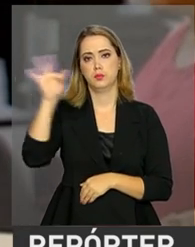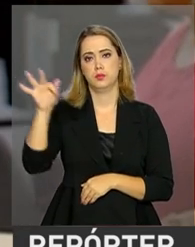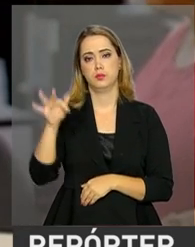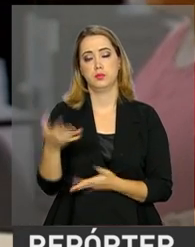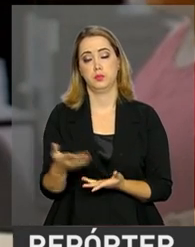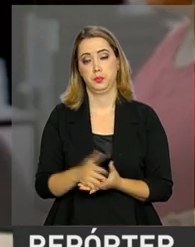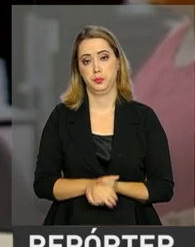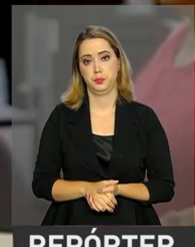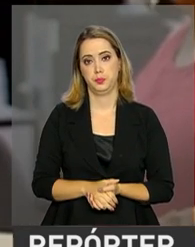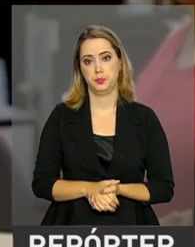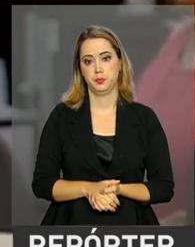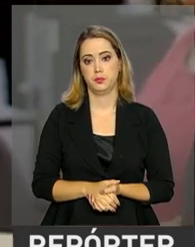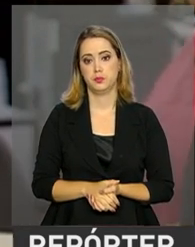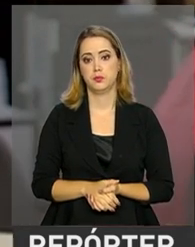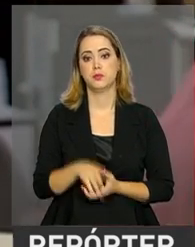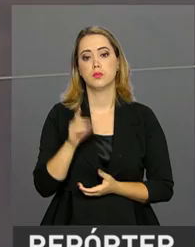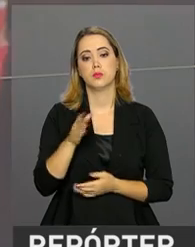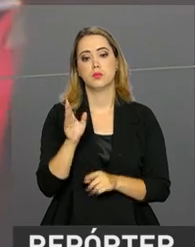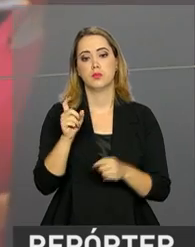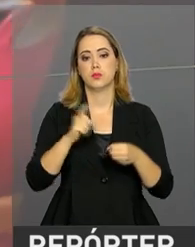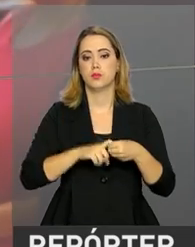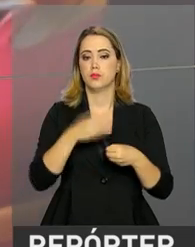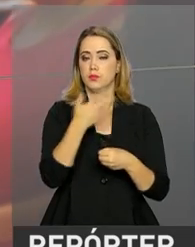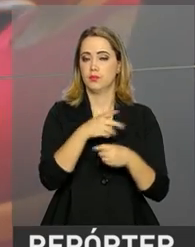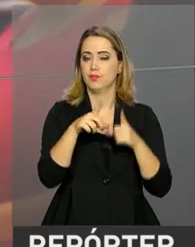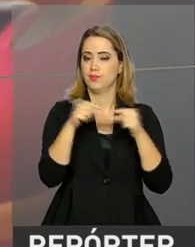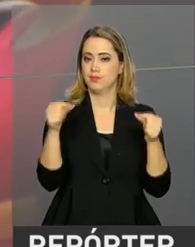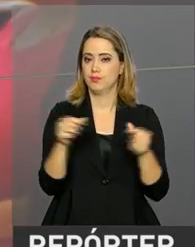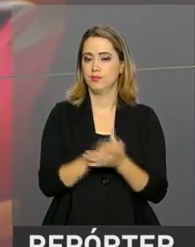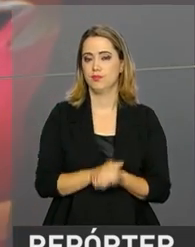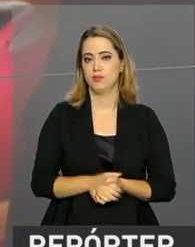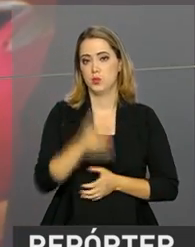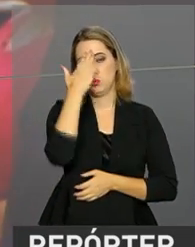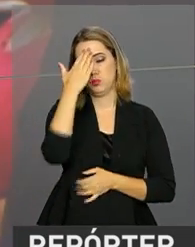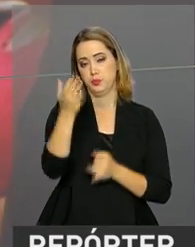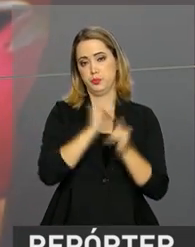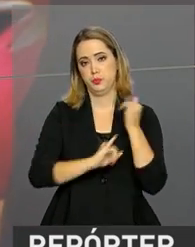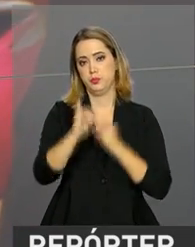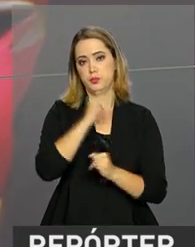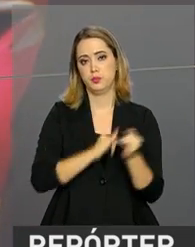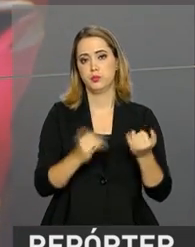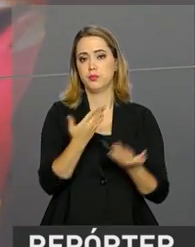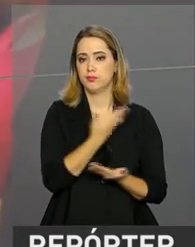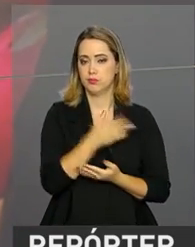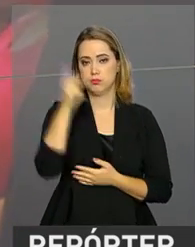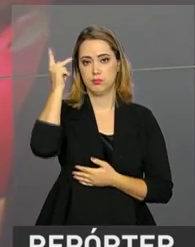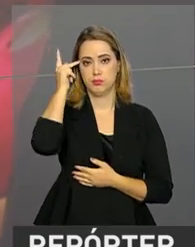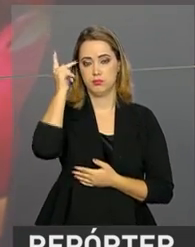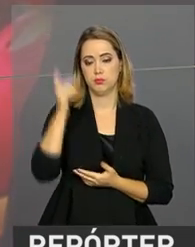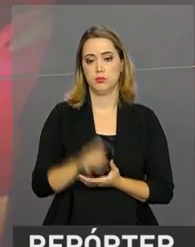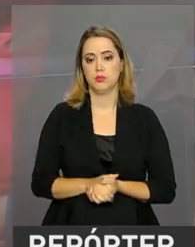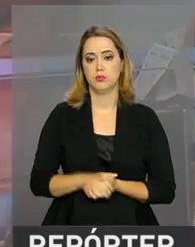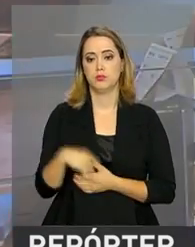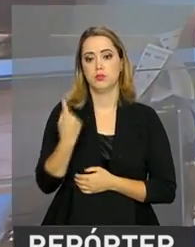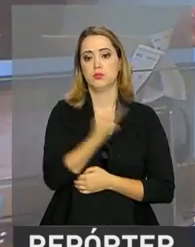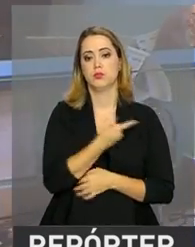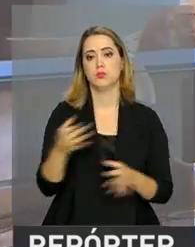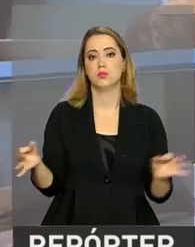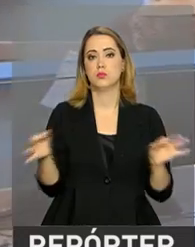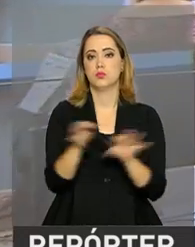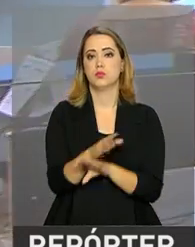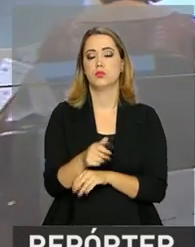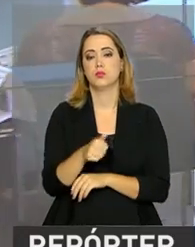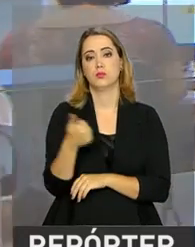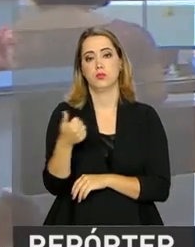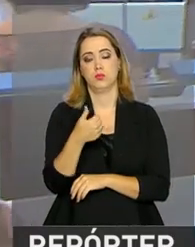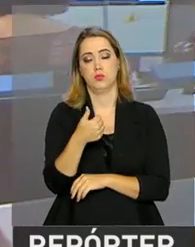municípios Leandro eu volto com você aí em Brasília Ok Zé Obrigado pelas suas informações aí de São Paulo e nós ficamos por aqui Voltamos